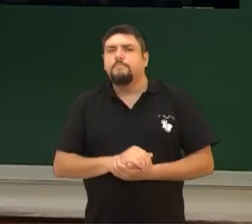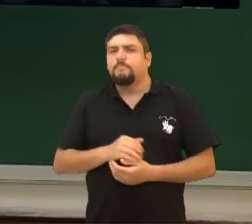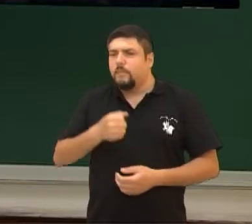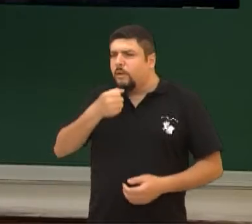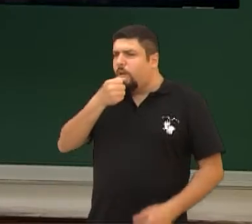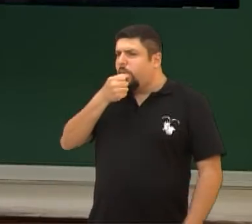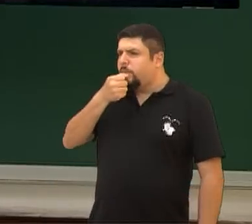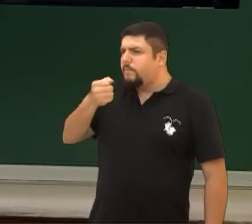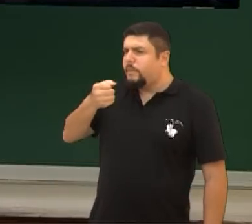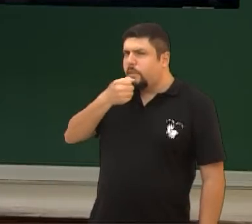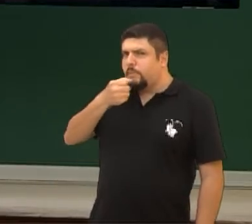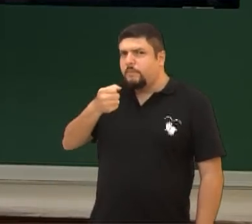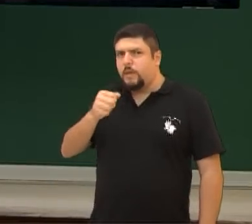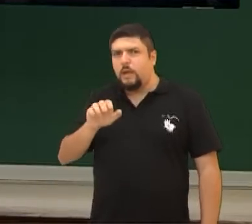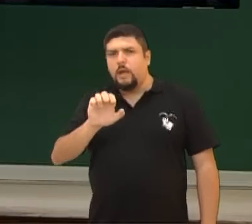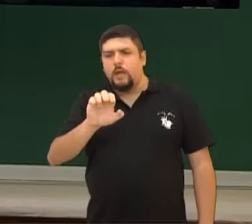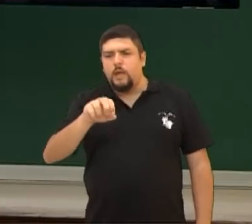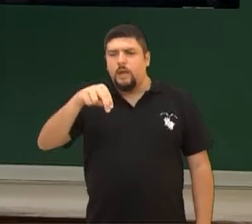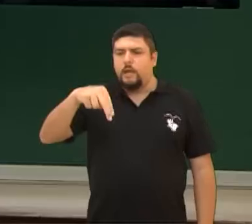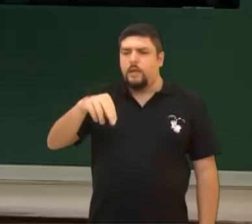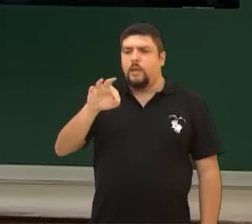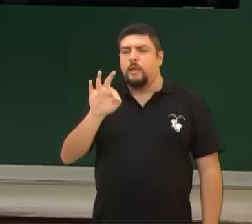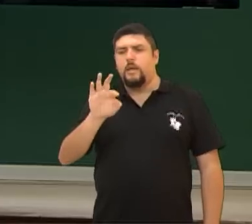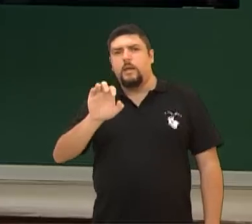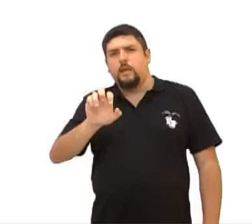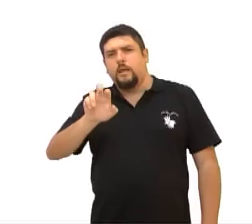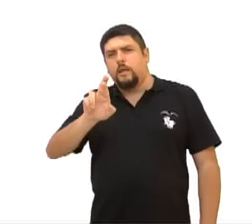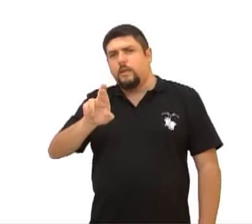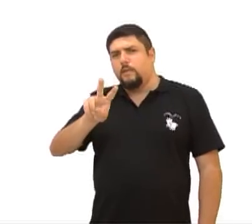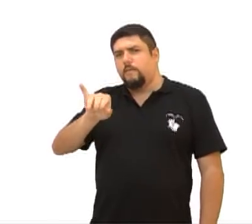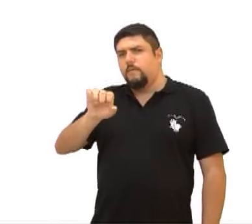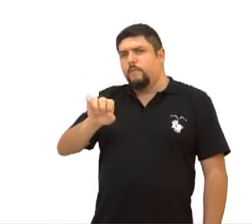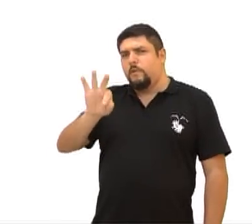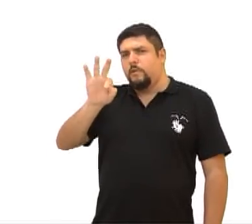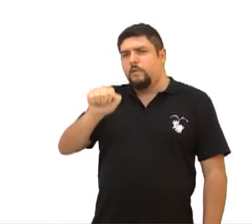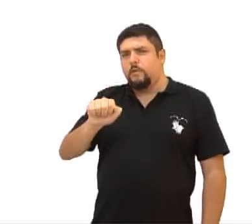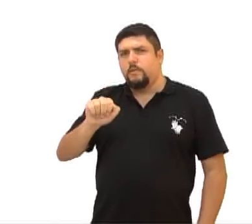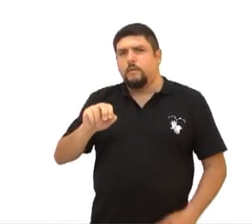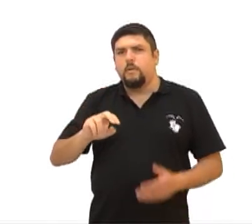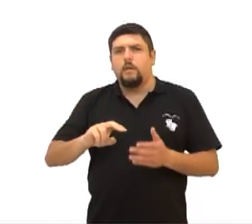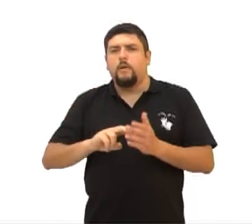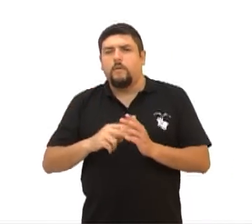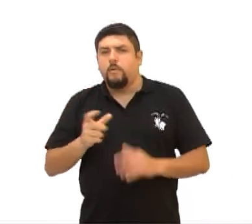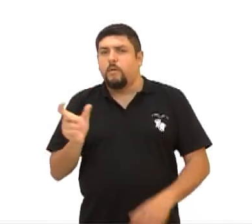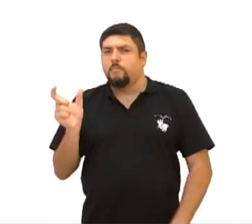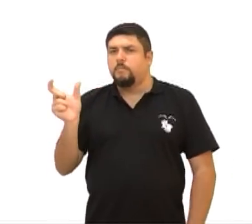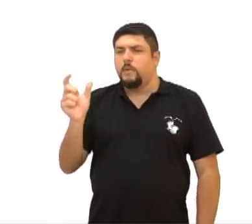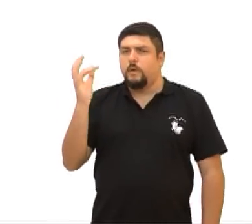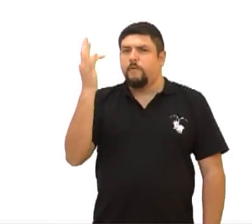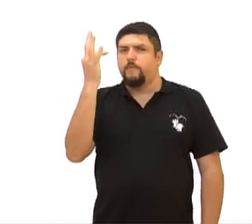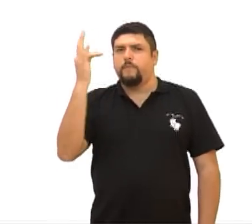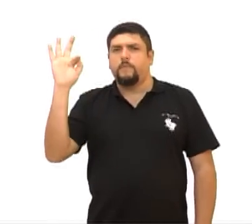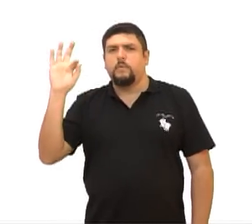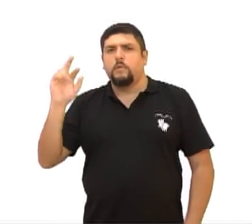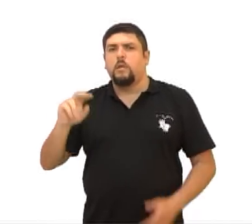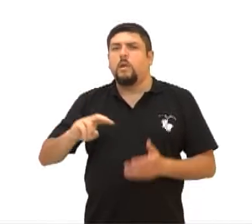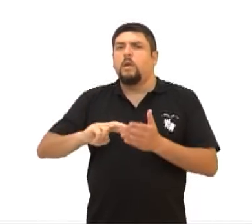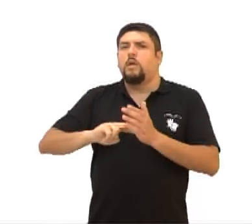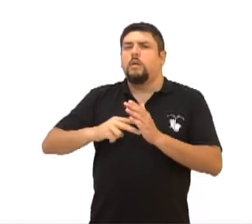Entrevista, a origem dessa palavra vem do francês entrevue. Ato de ver um ao